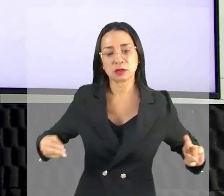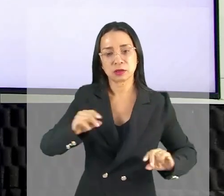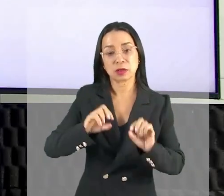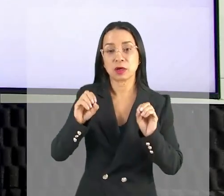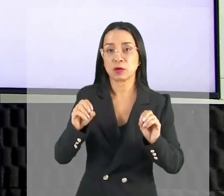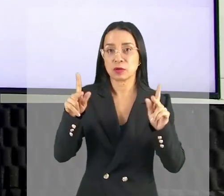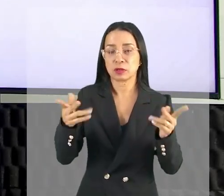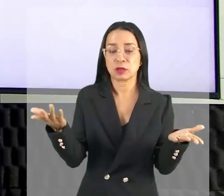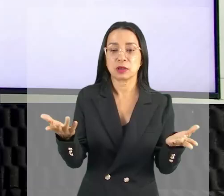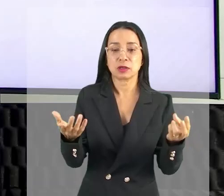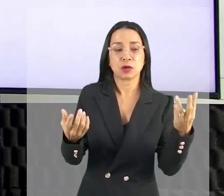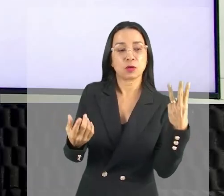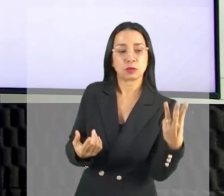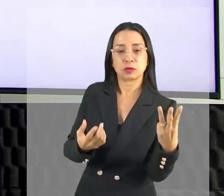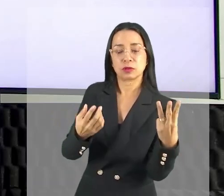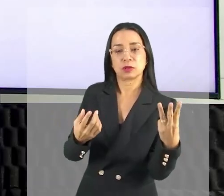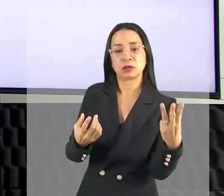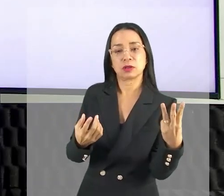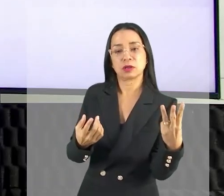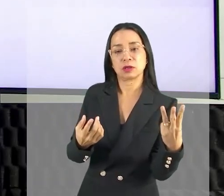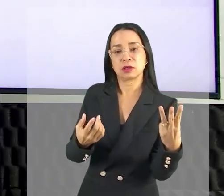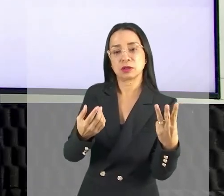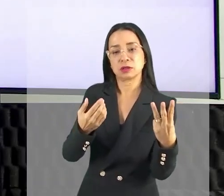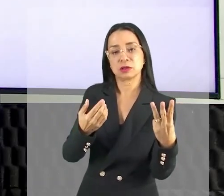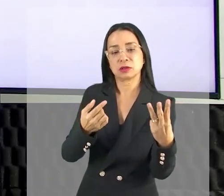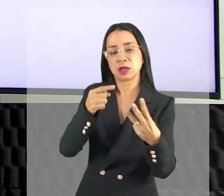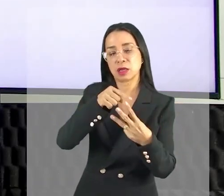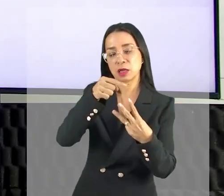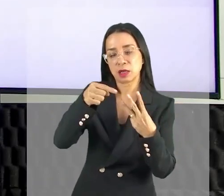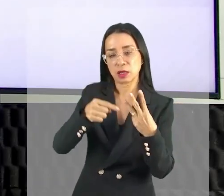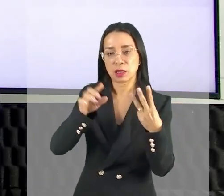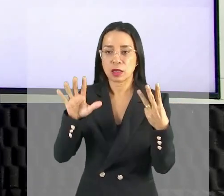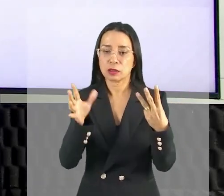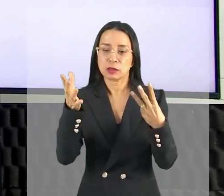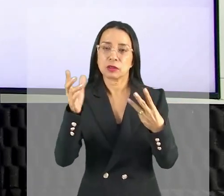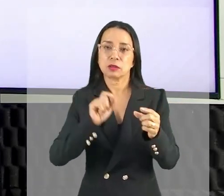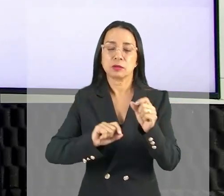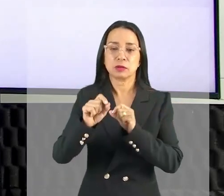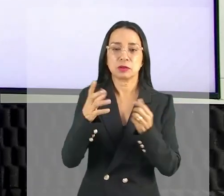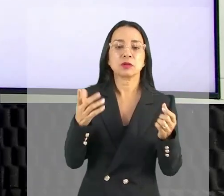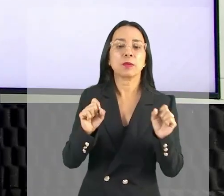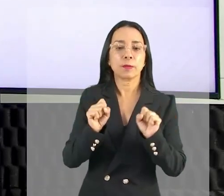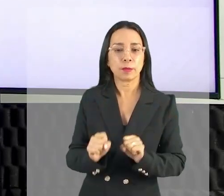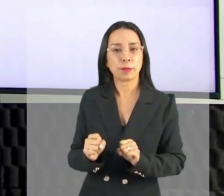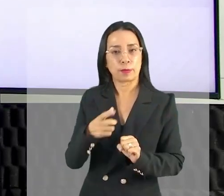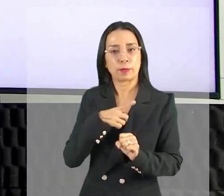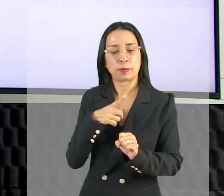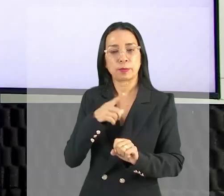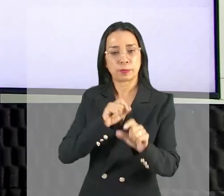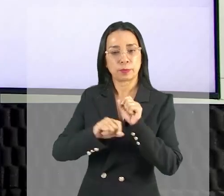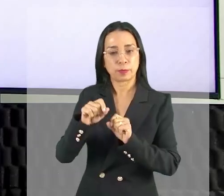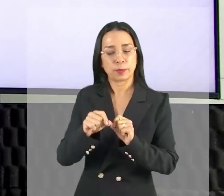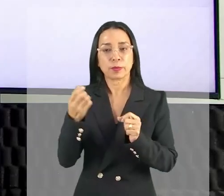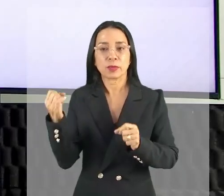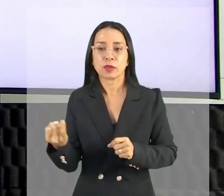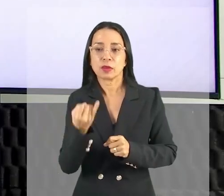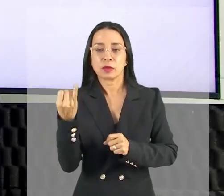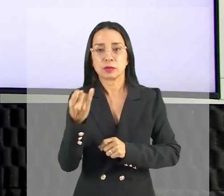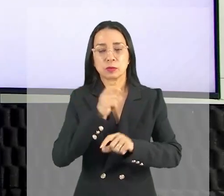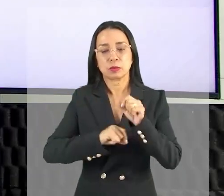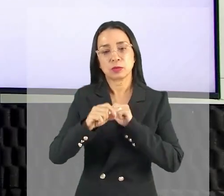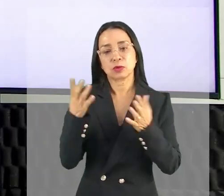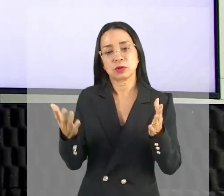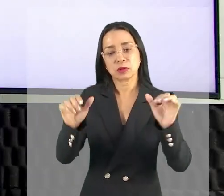ok. São 3 comportamentos, né, que a gente pode adotar, que já favorecem